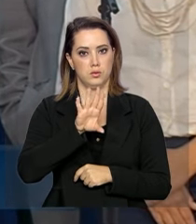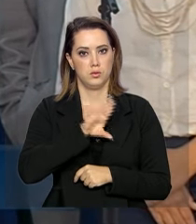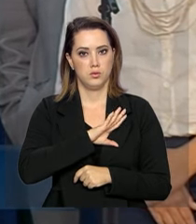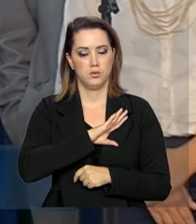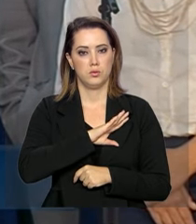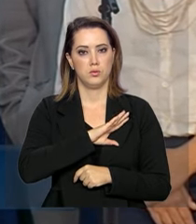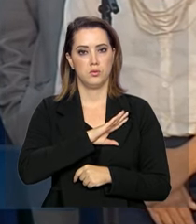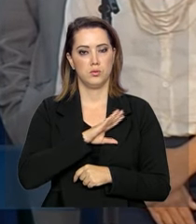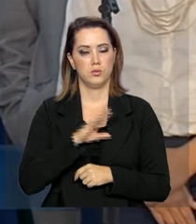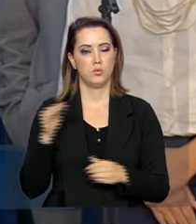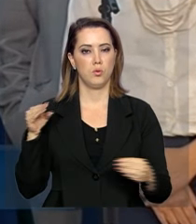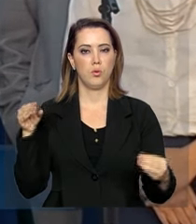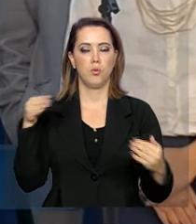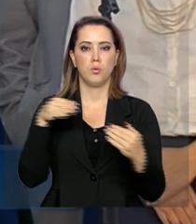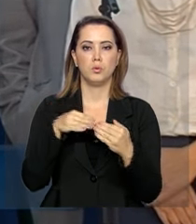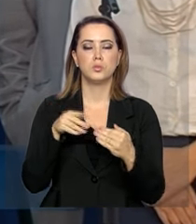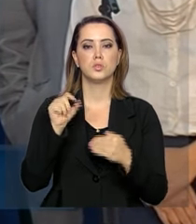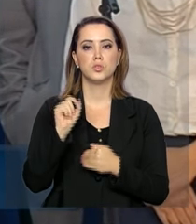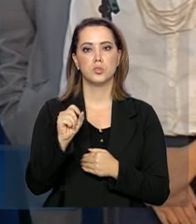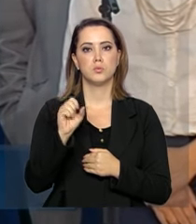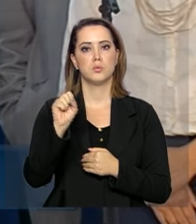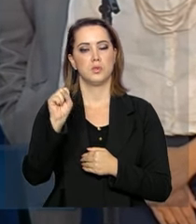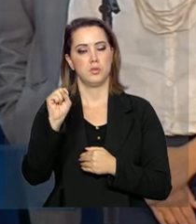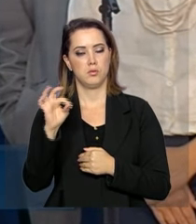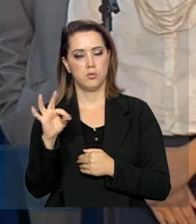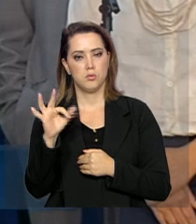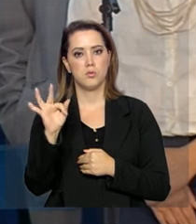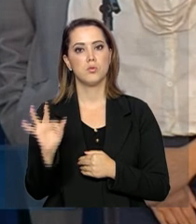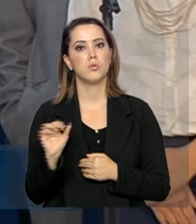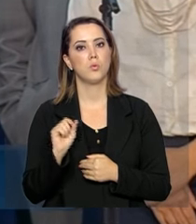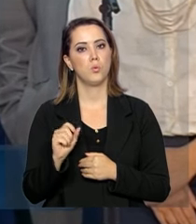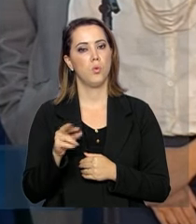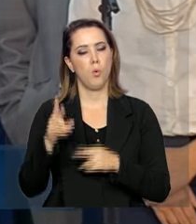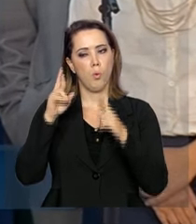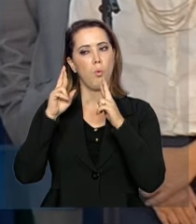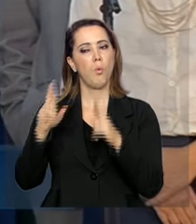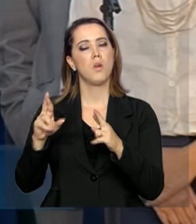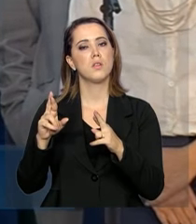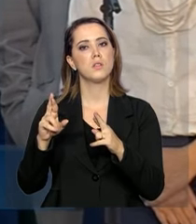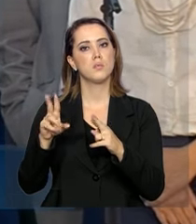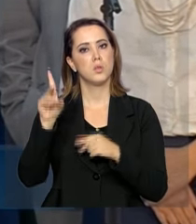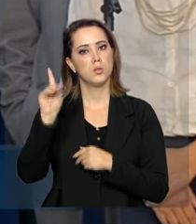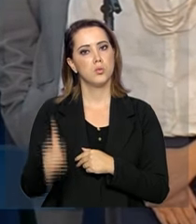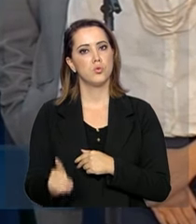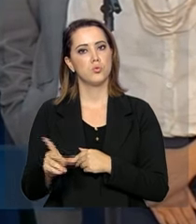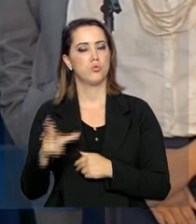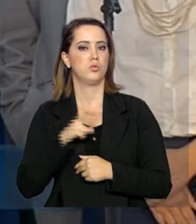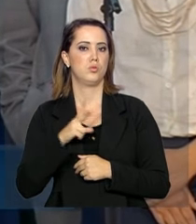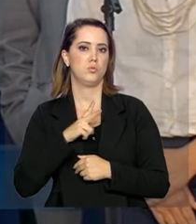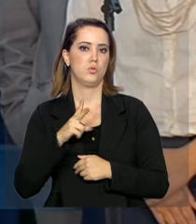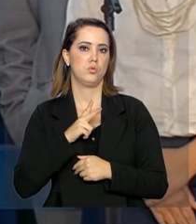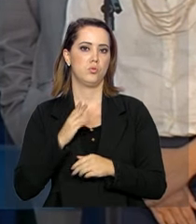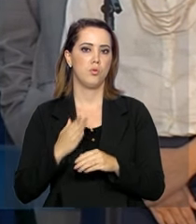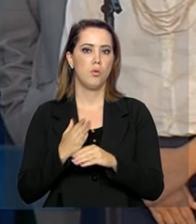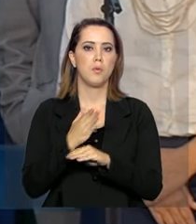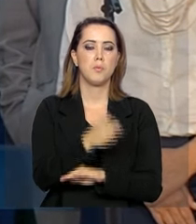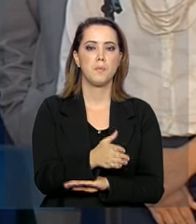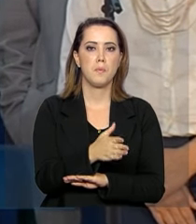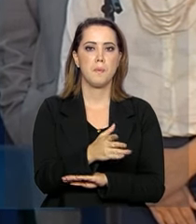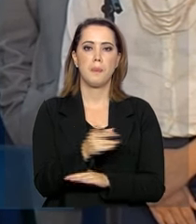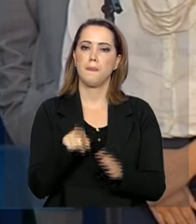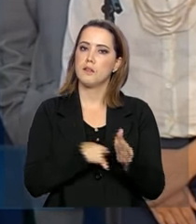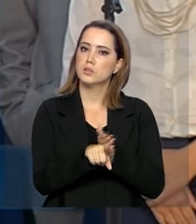Suprema Corte, o respeito aos direitos individuais passa, nas investigações,